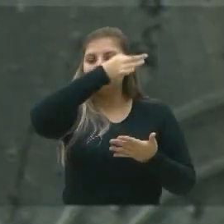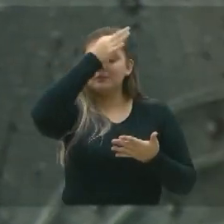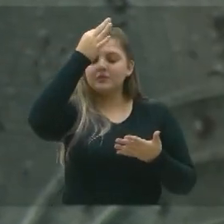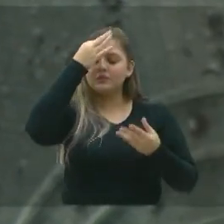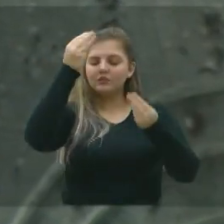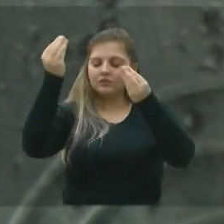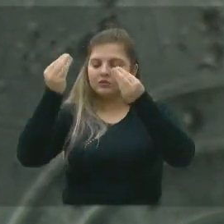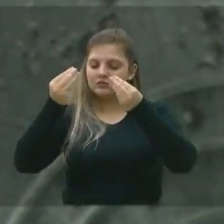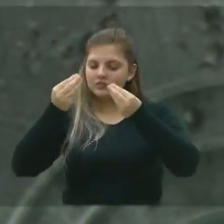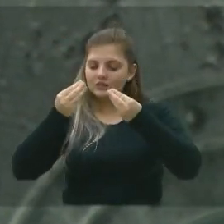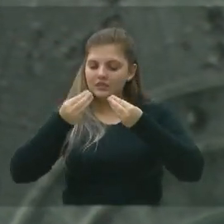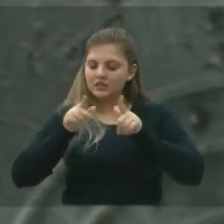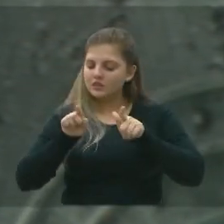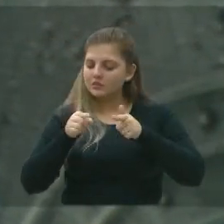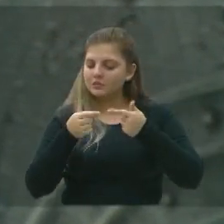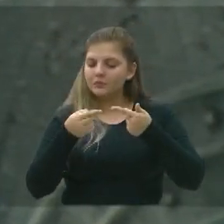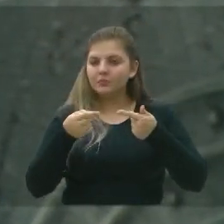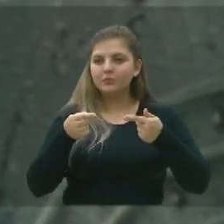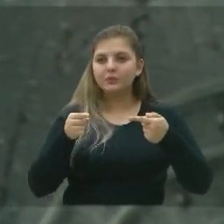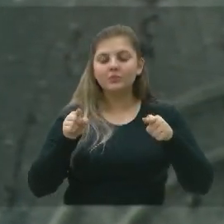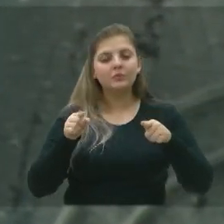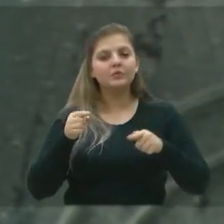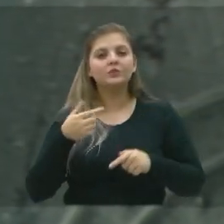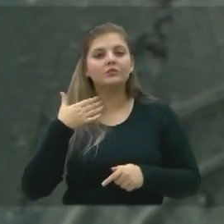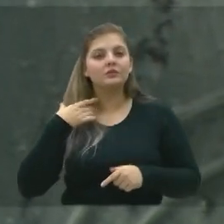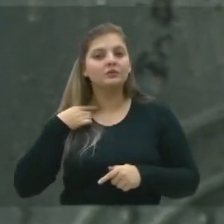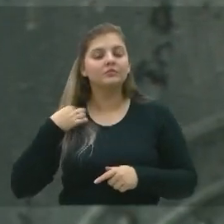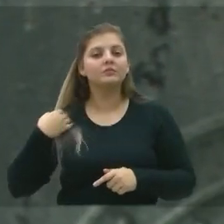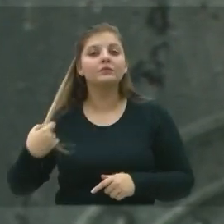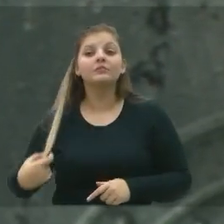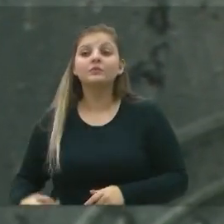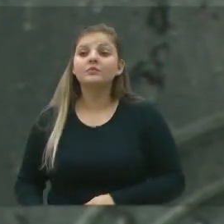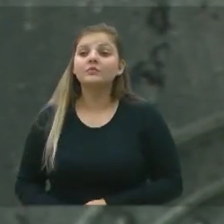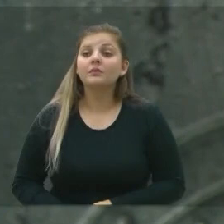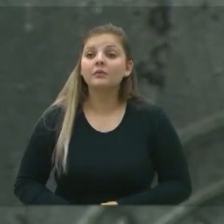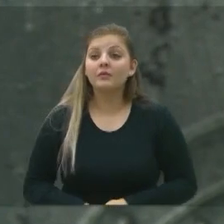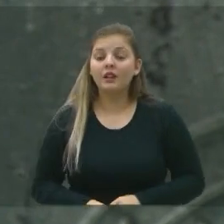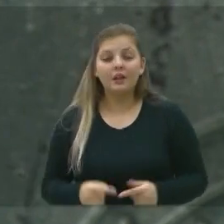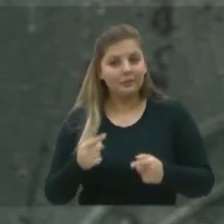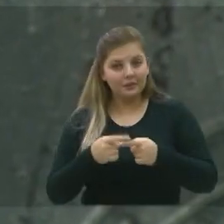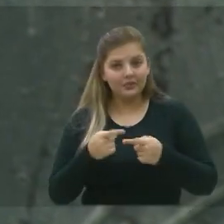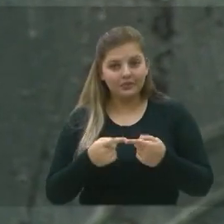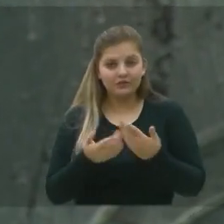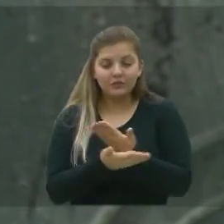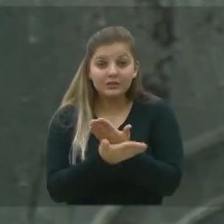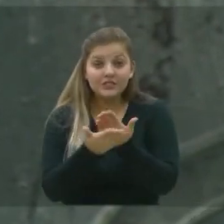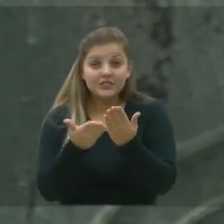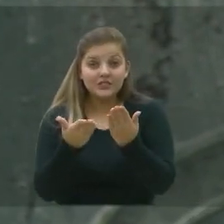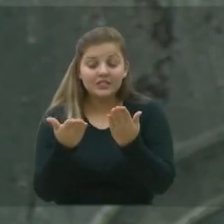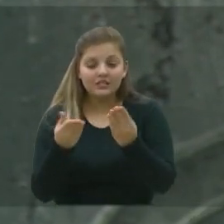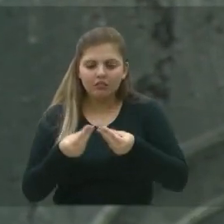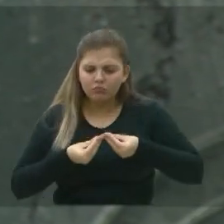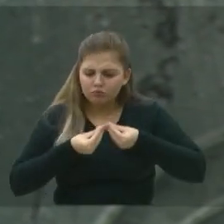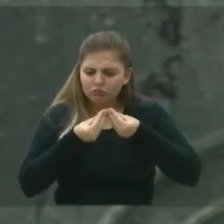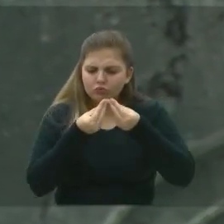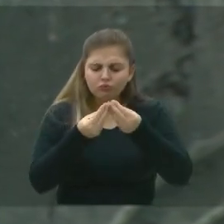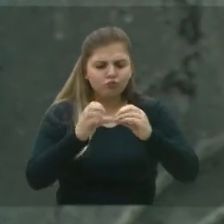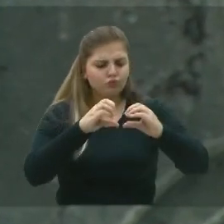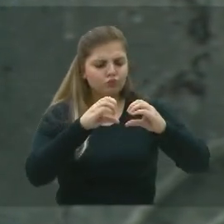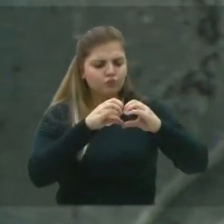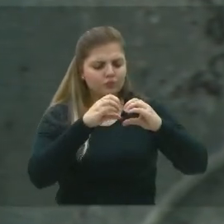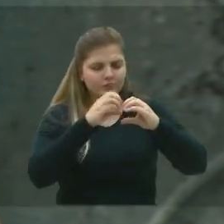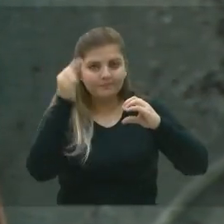Ele compôs em nós, era para entregar a você um coração que é sagrado,